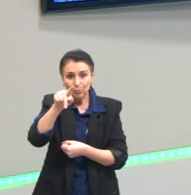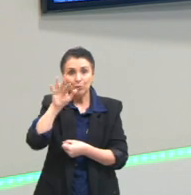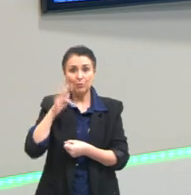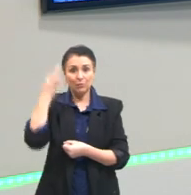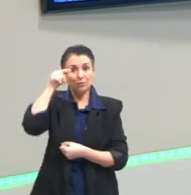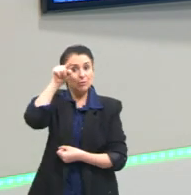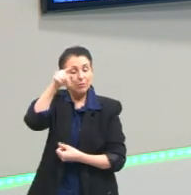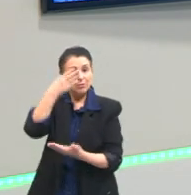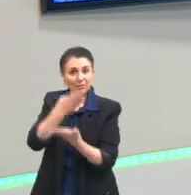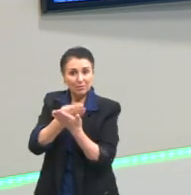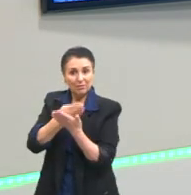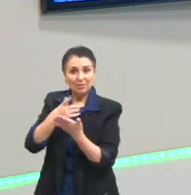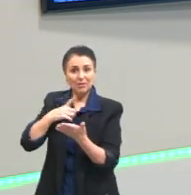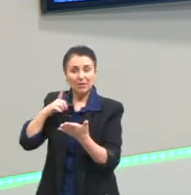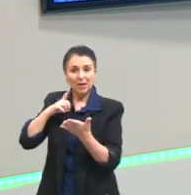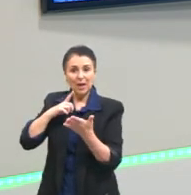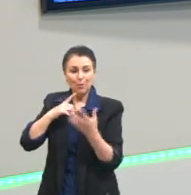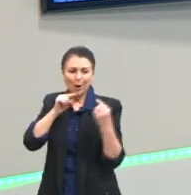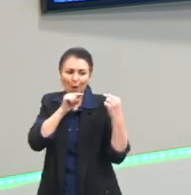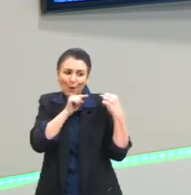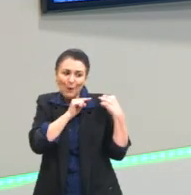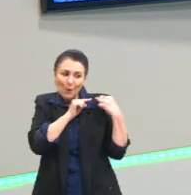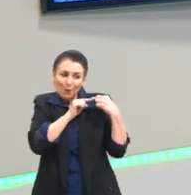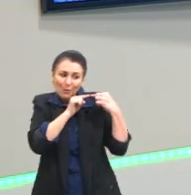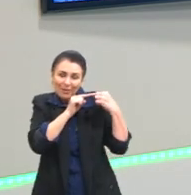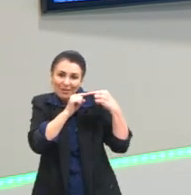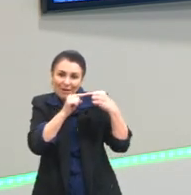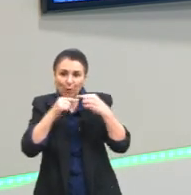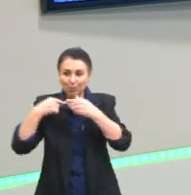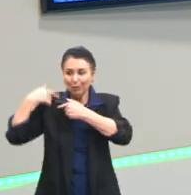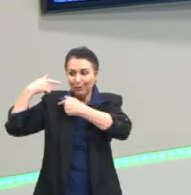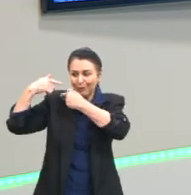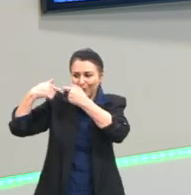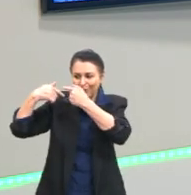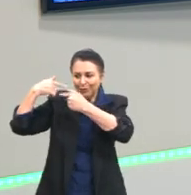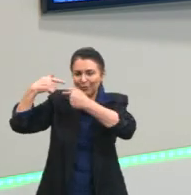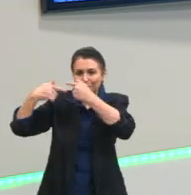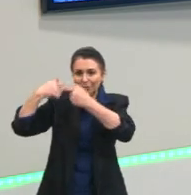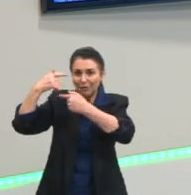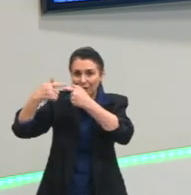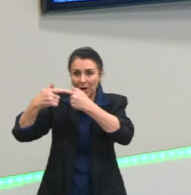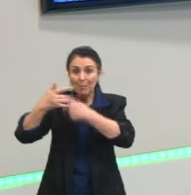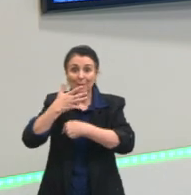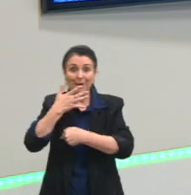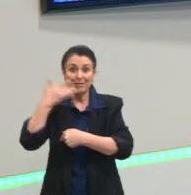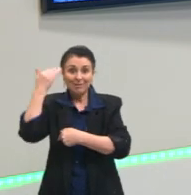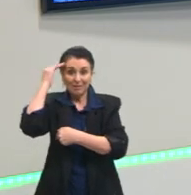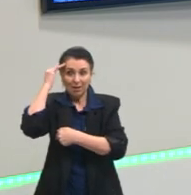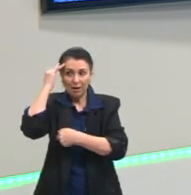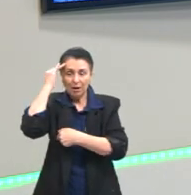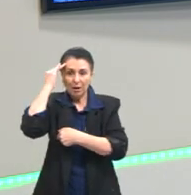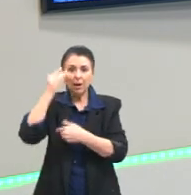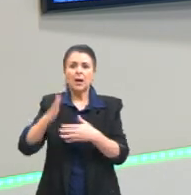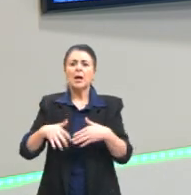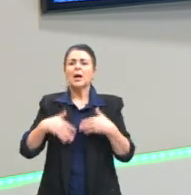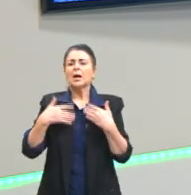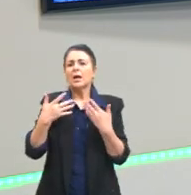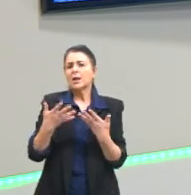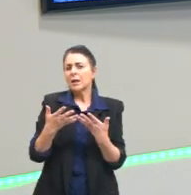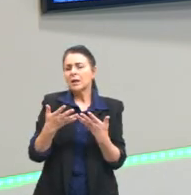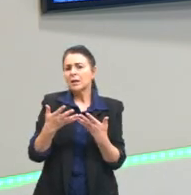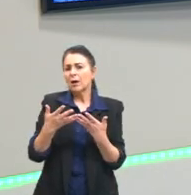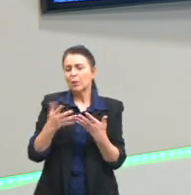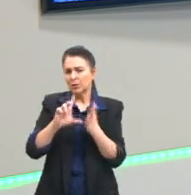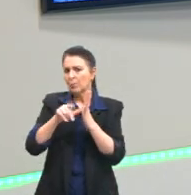vai observar que existe uma linha entre eles Isso facilita o entendimento entre eles aí você vai ver lance Lance Lance a gente vai ver lá